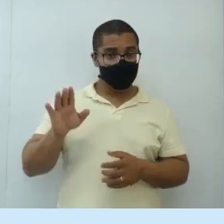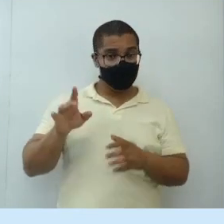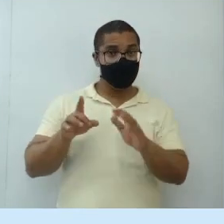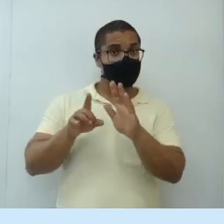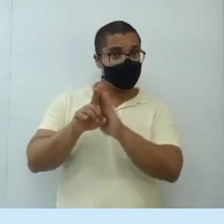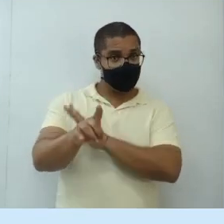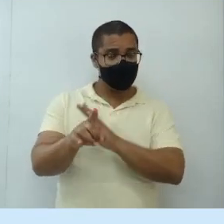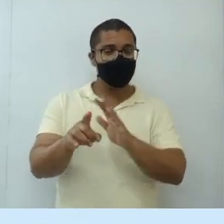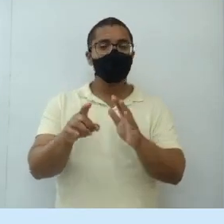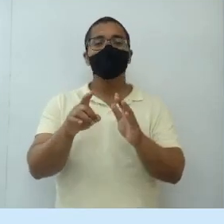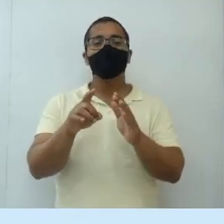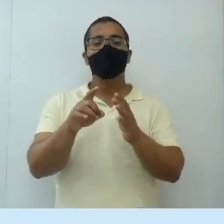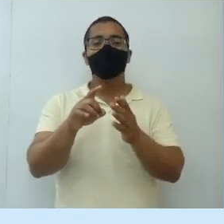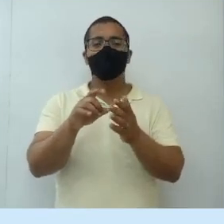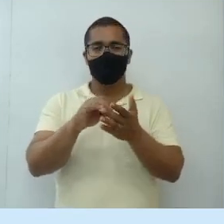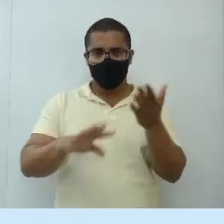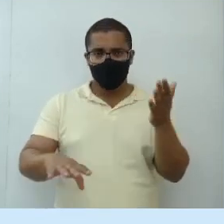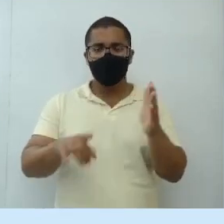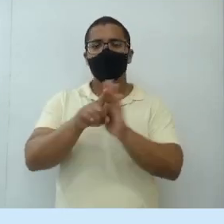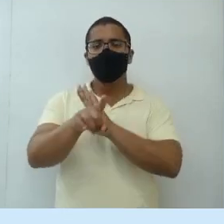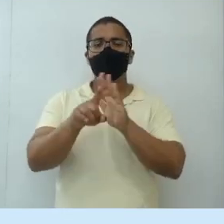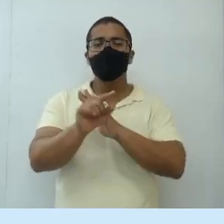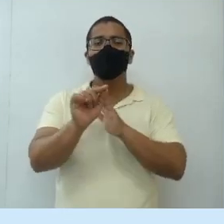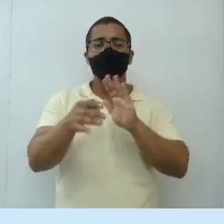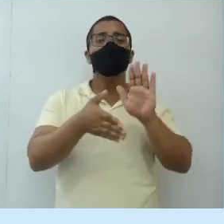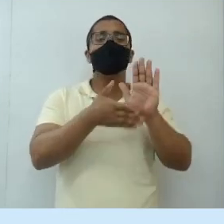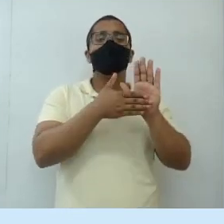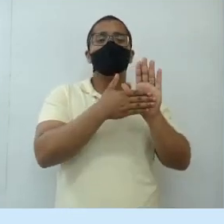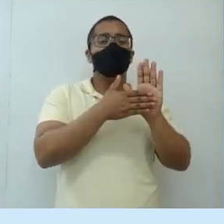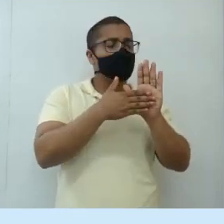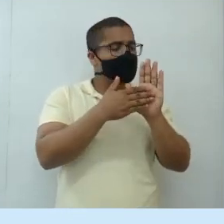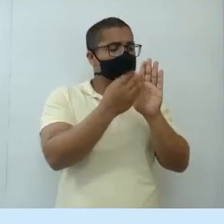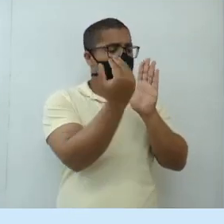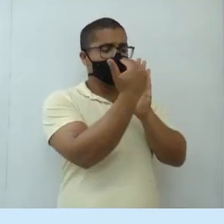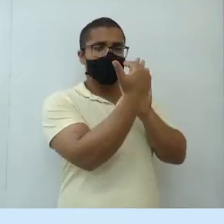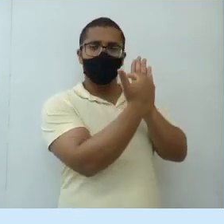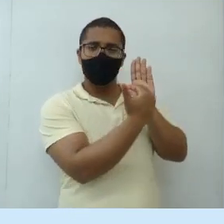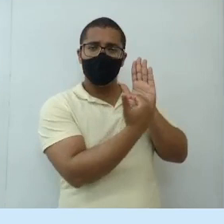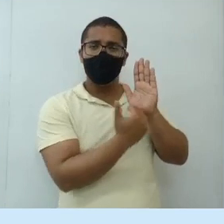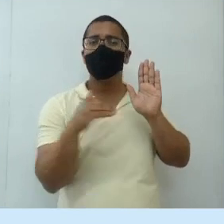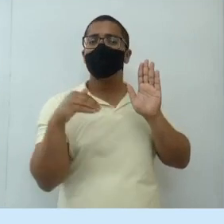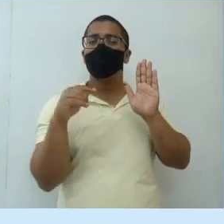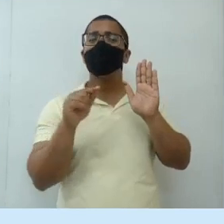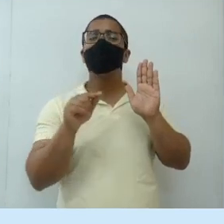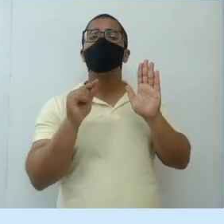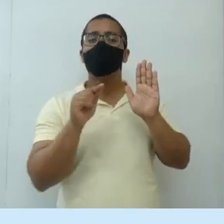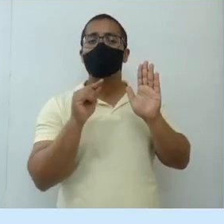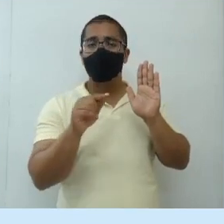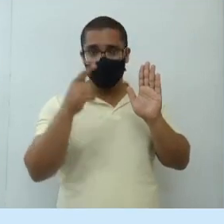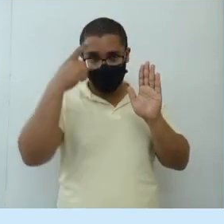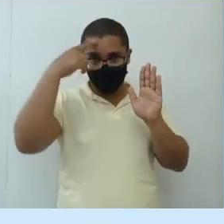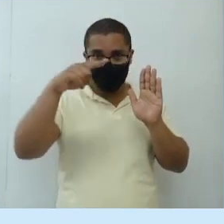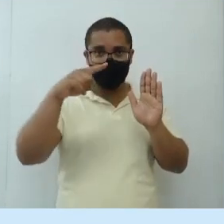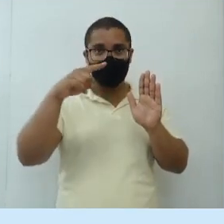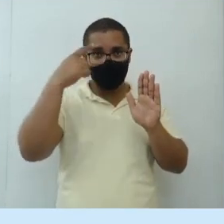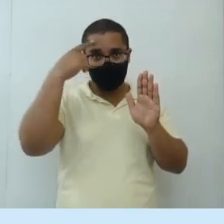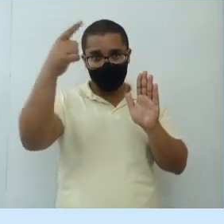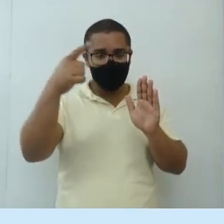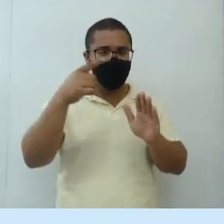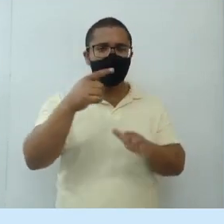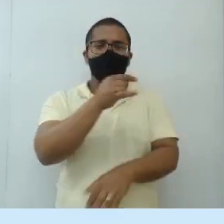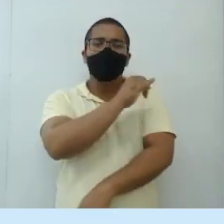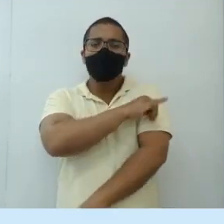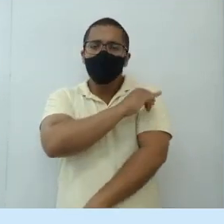aí quais são as proposições feitas durante a rio-92 Abril 2012 é questionar da rio mais um